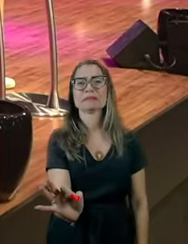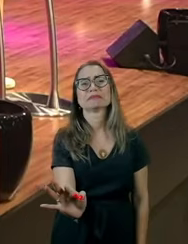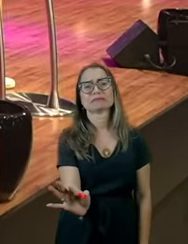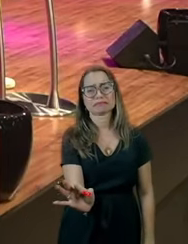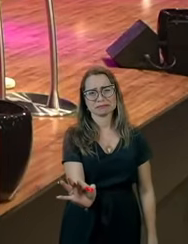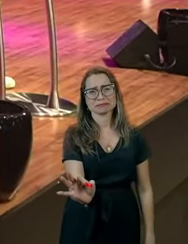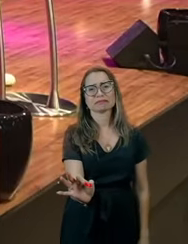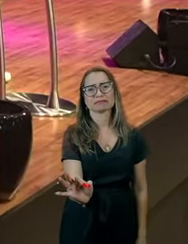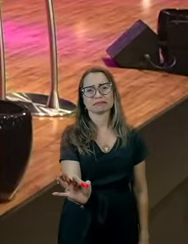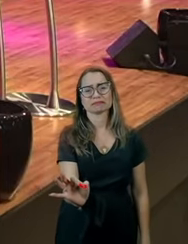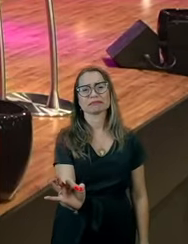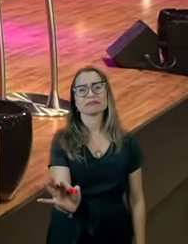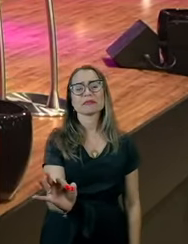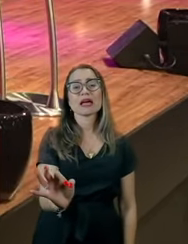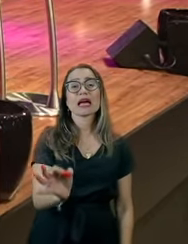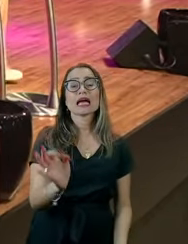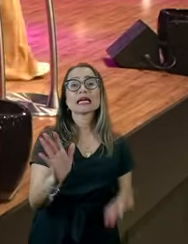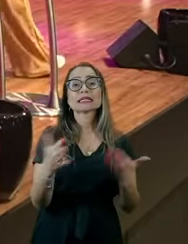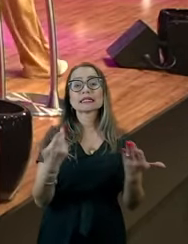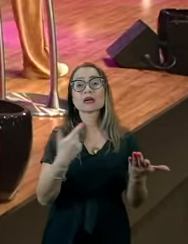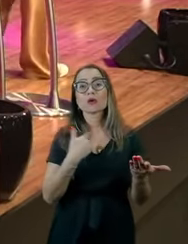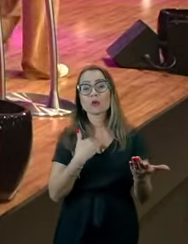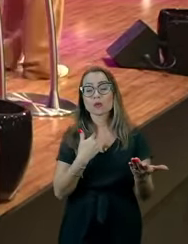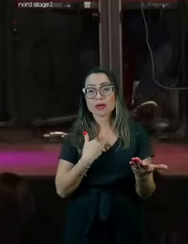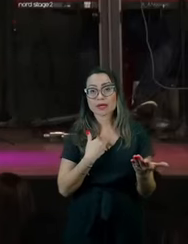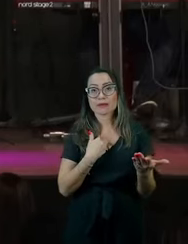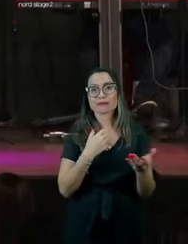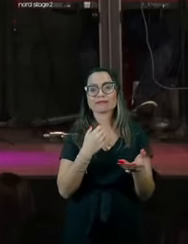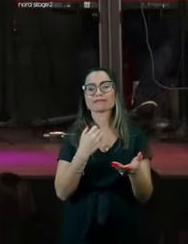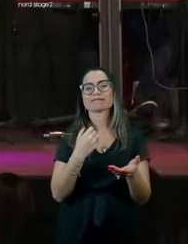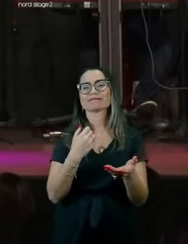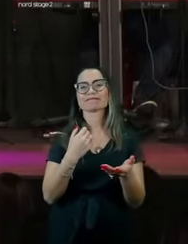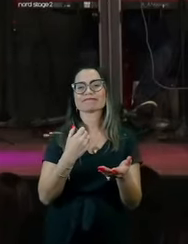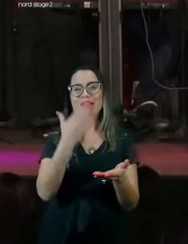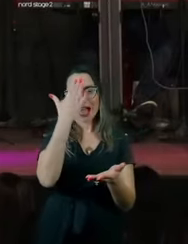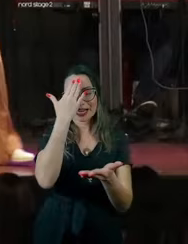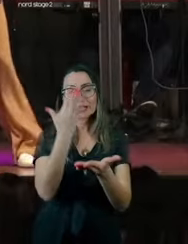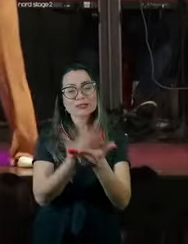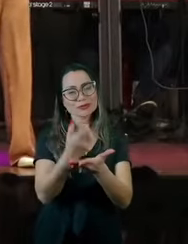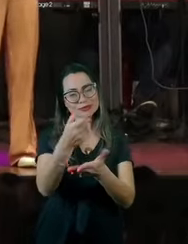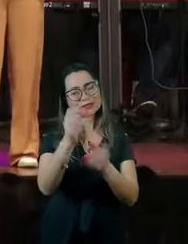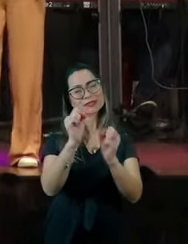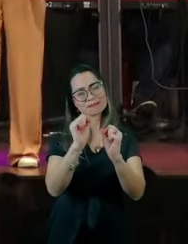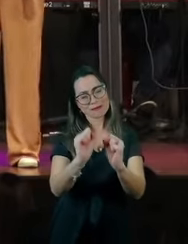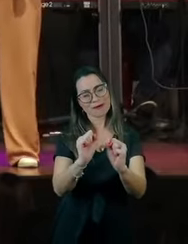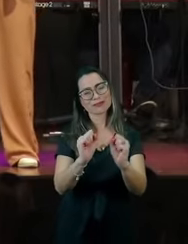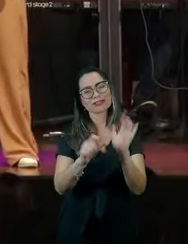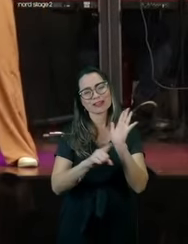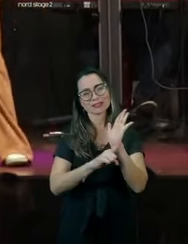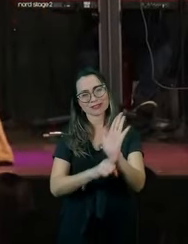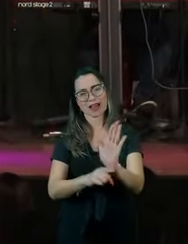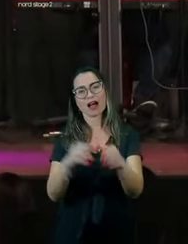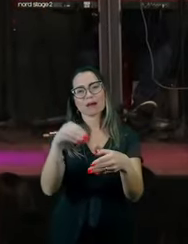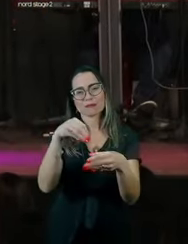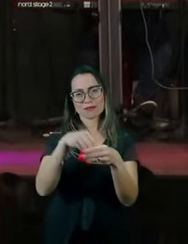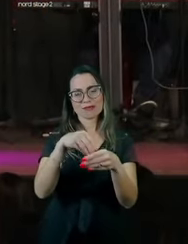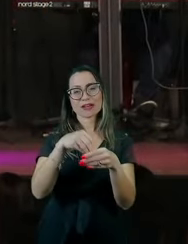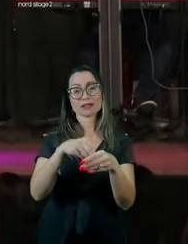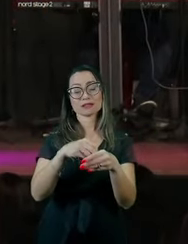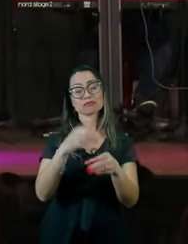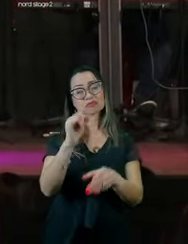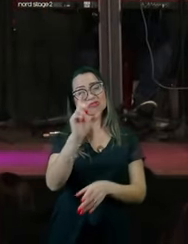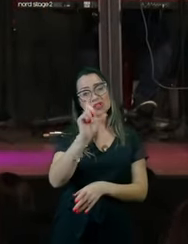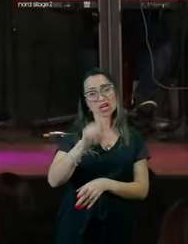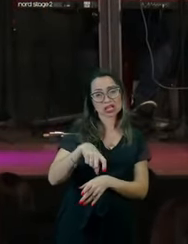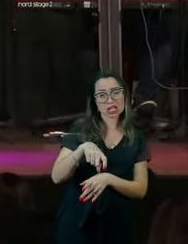Então, eu conto com você. Se você tem a sua oferta aí na sua mão, garra ela aí, em nome de Jesus. Se você vai fazer por